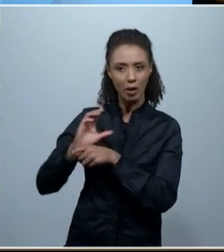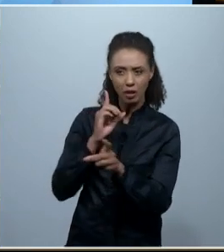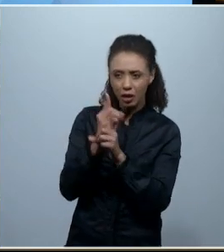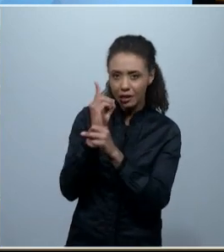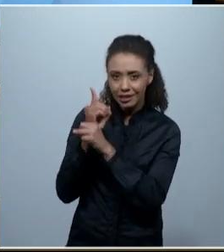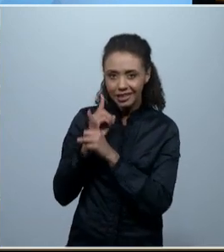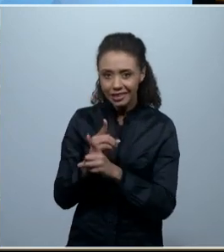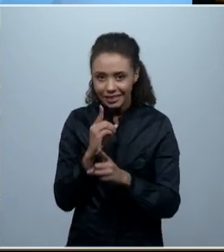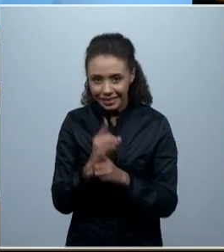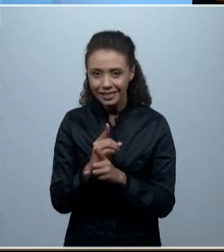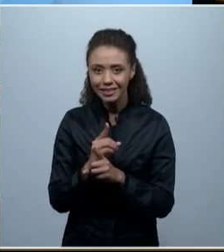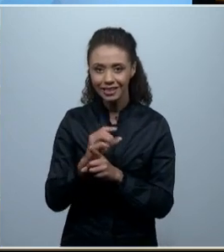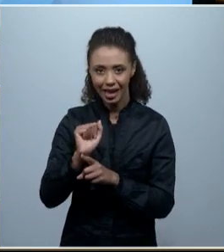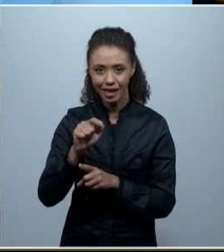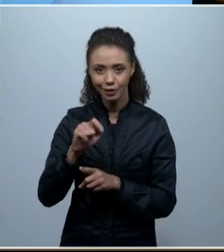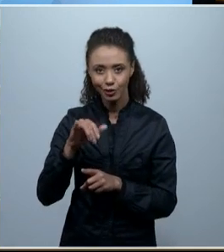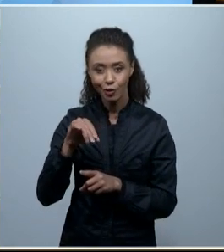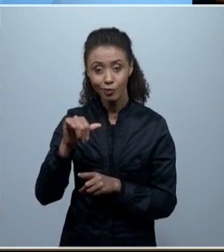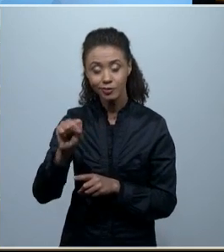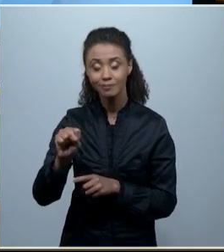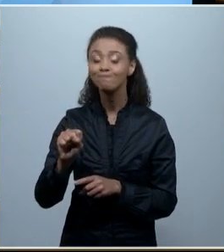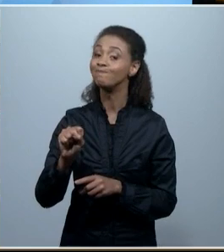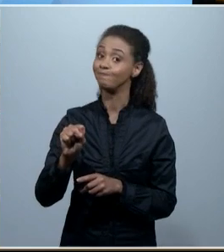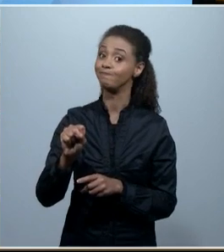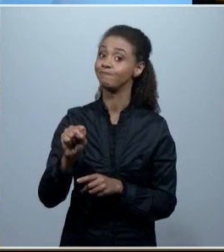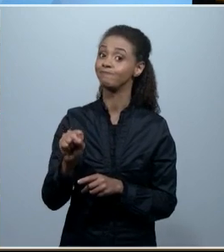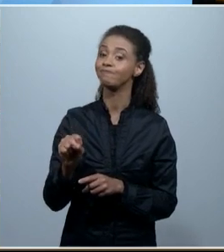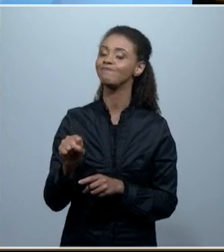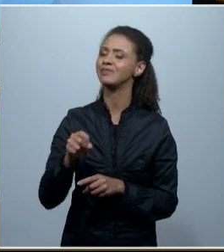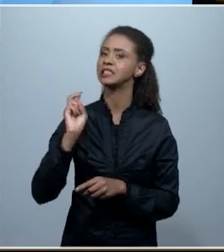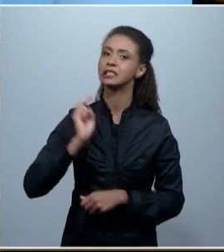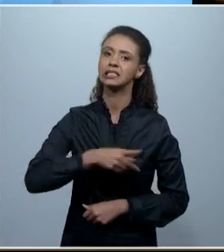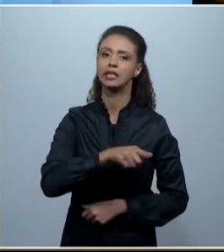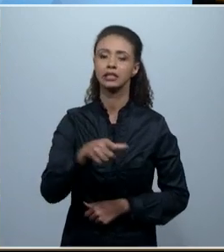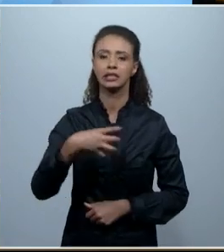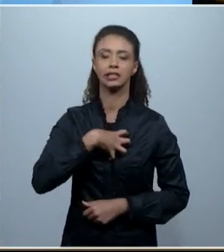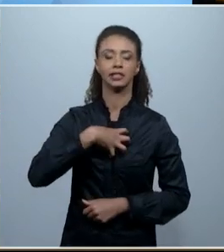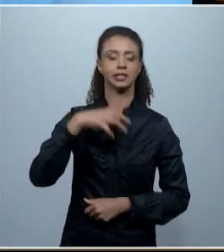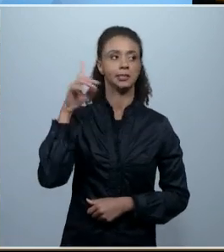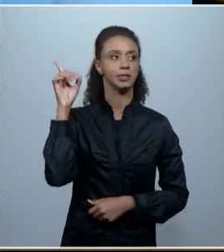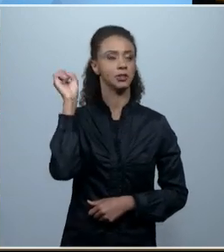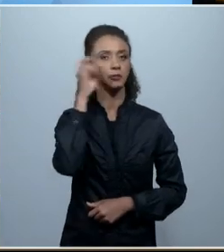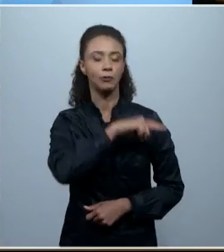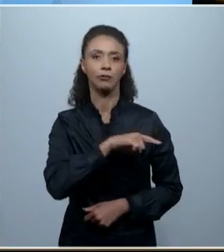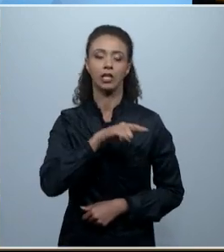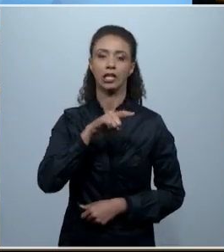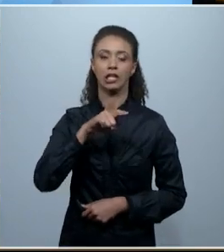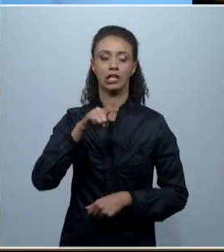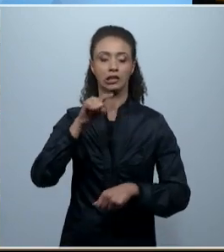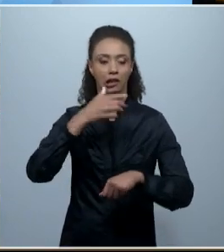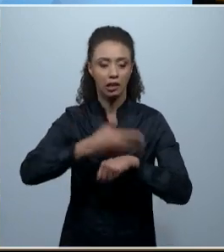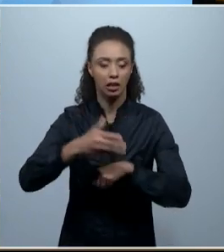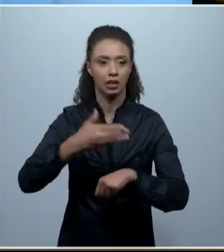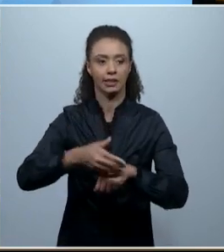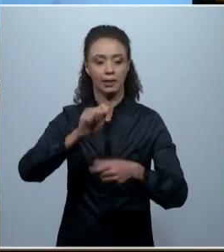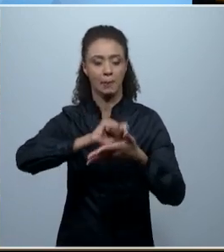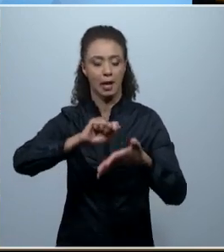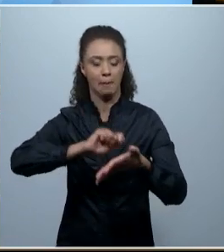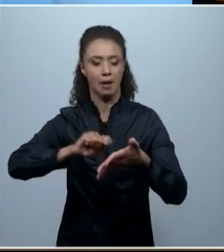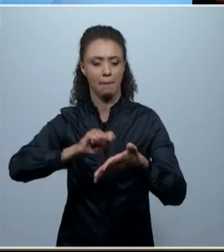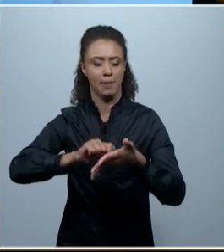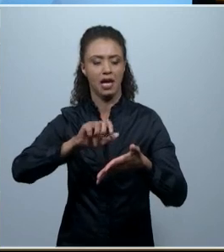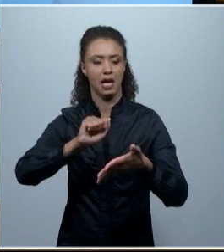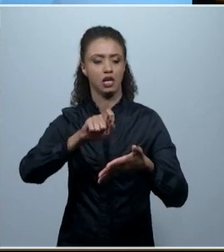sempre é é uma parte que traz dificuldades na parte de resolver exercícios usando os axiomas